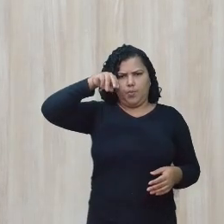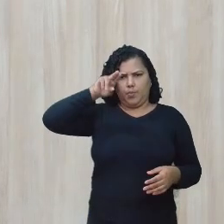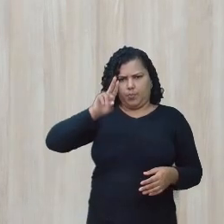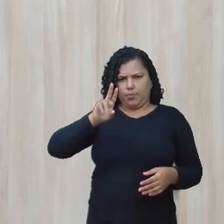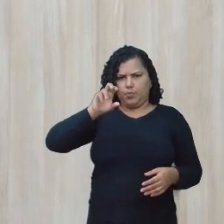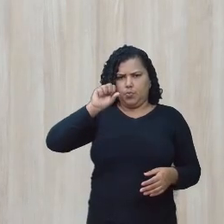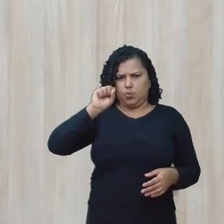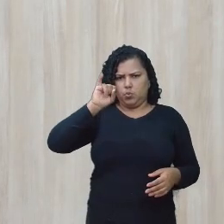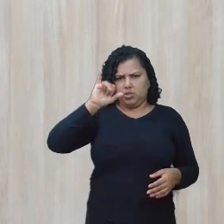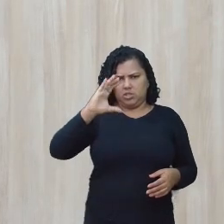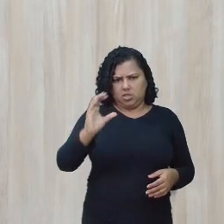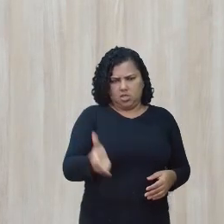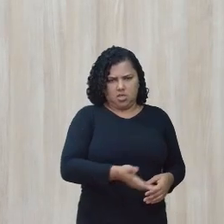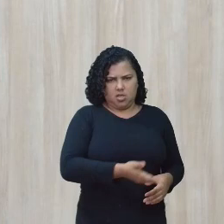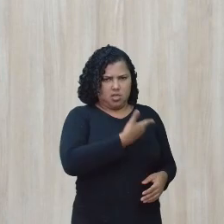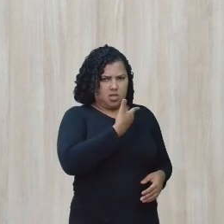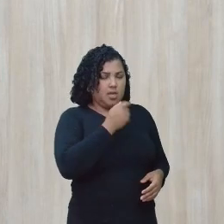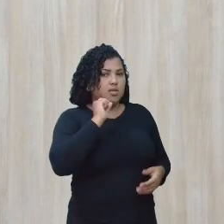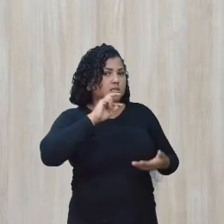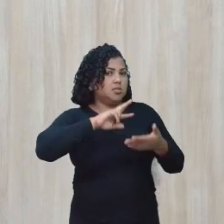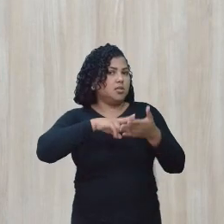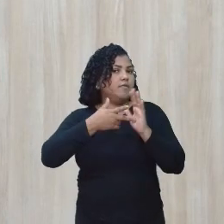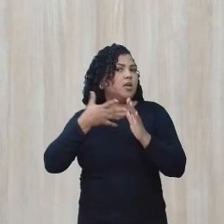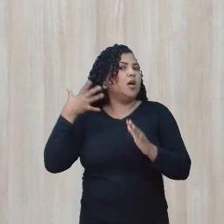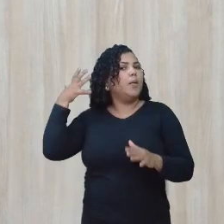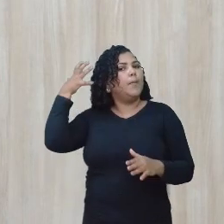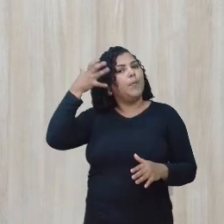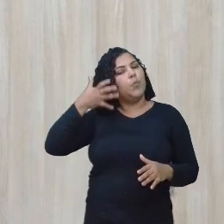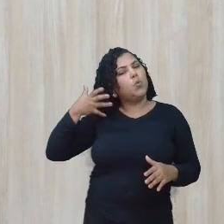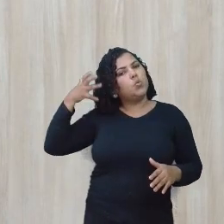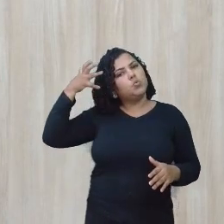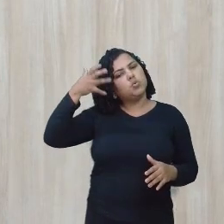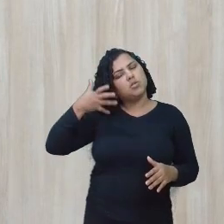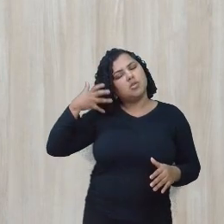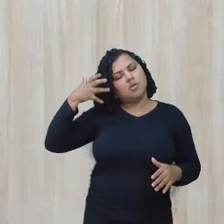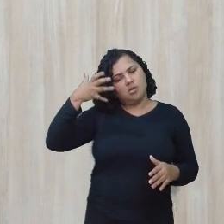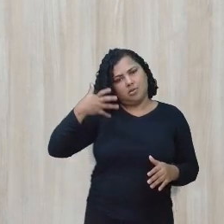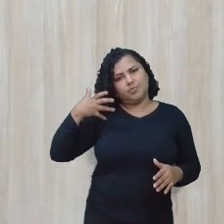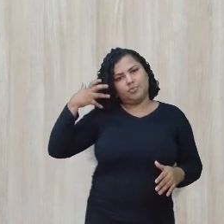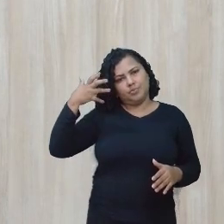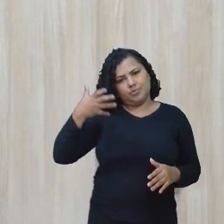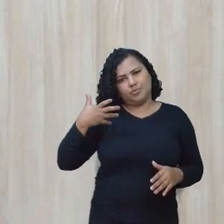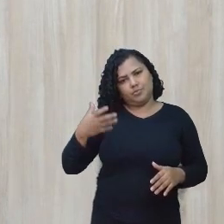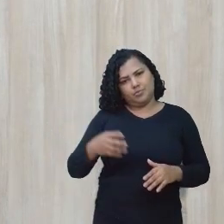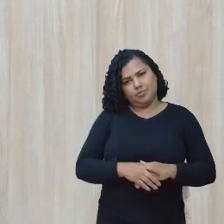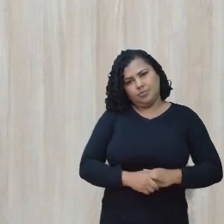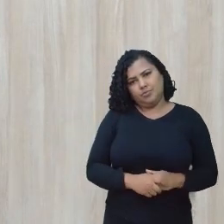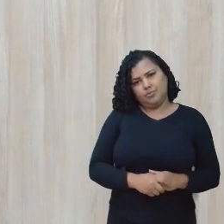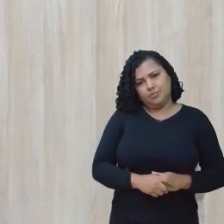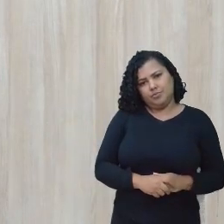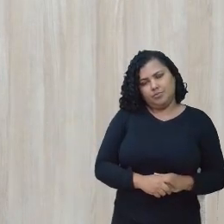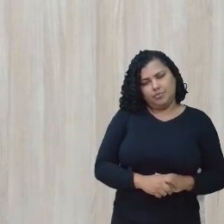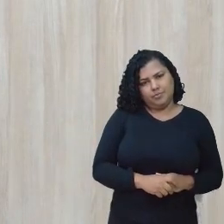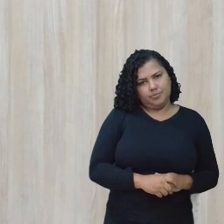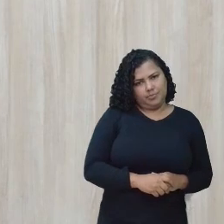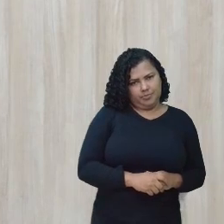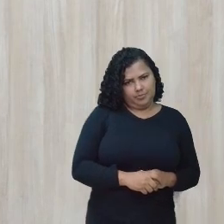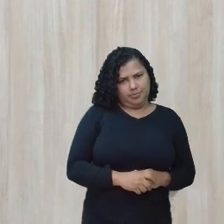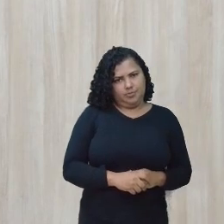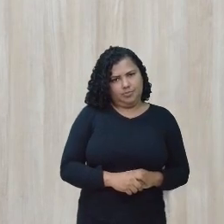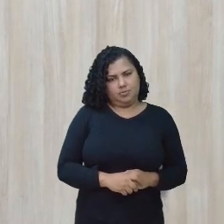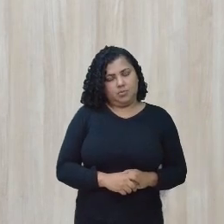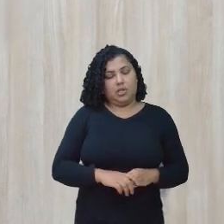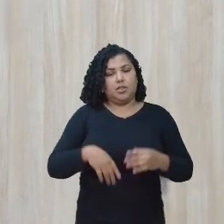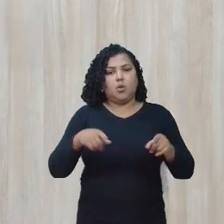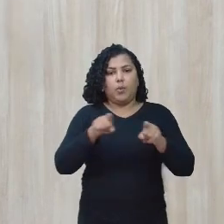dizer músicas, você está querendo dizer no sentido de unidades daquela obra de arte. Então vai ser